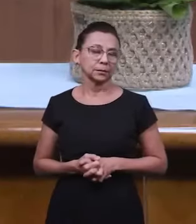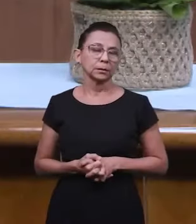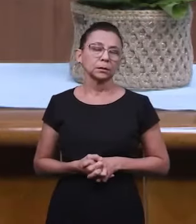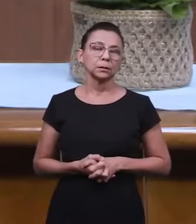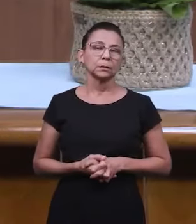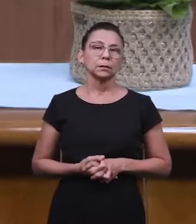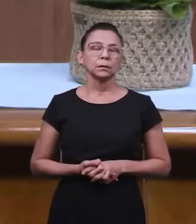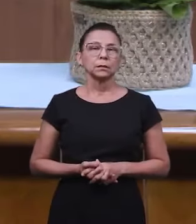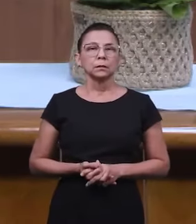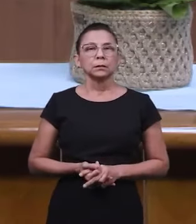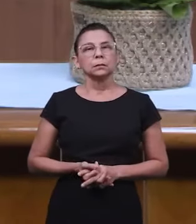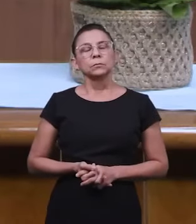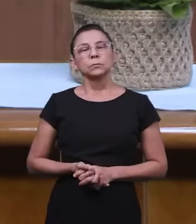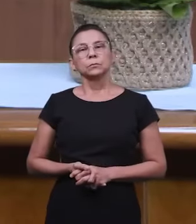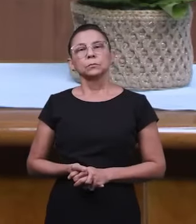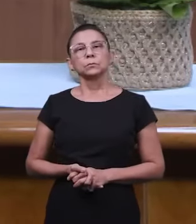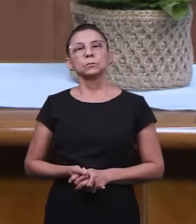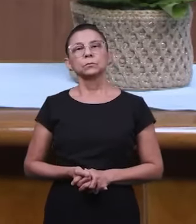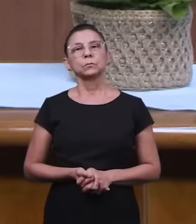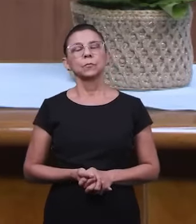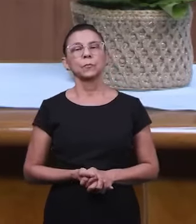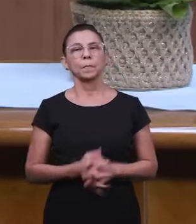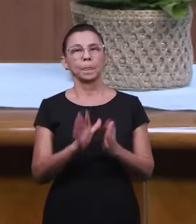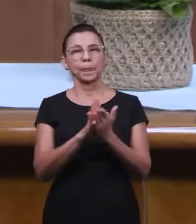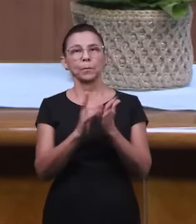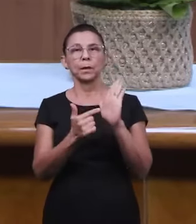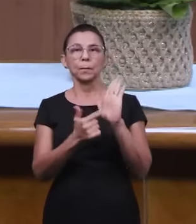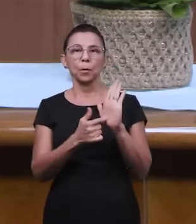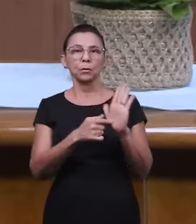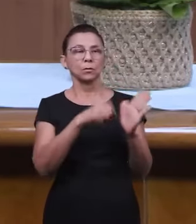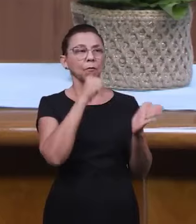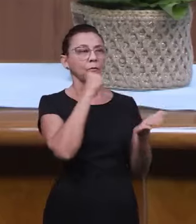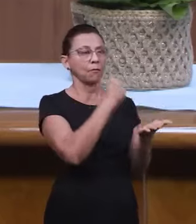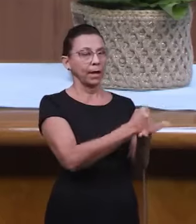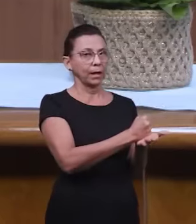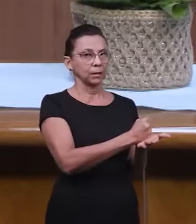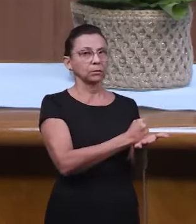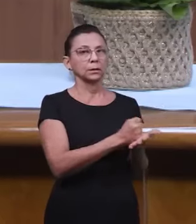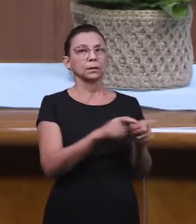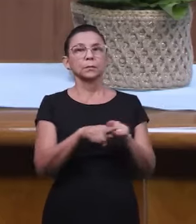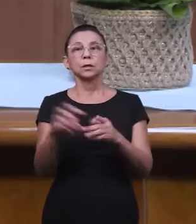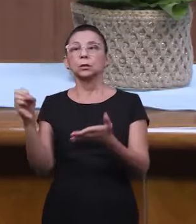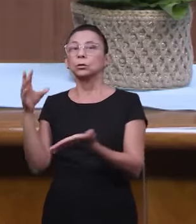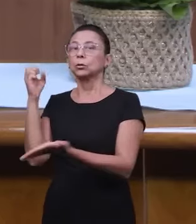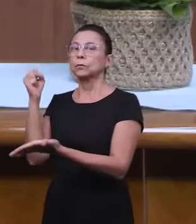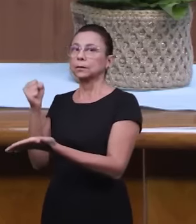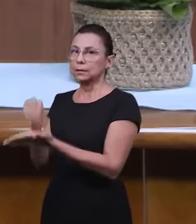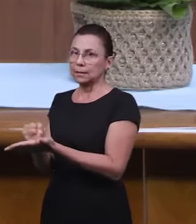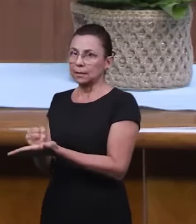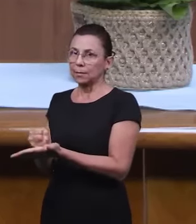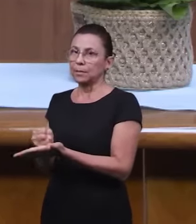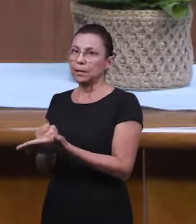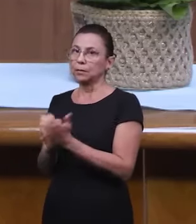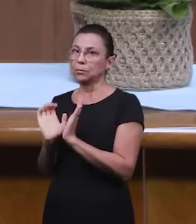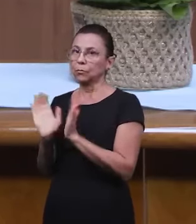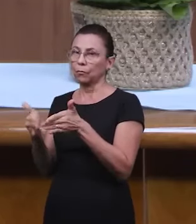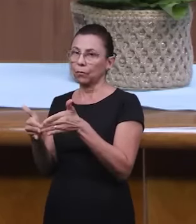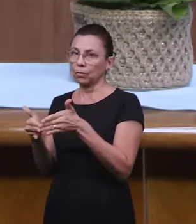na Bíblia, não apenas o Velho Testamento, mas também no Novo Testamento e, sobretudo, no